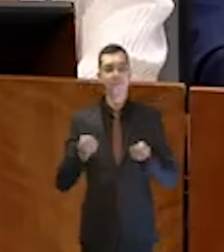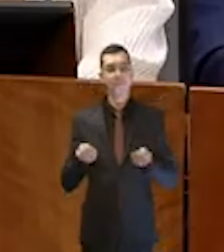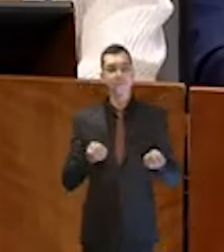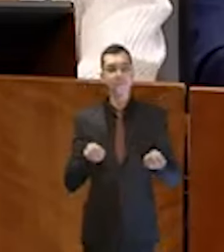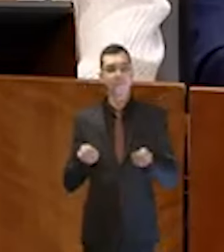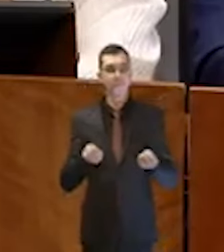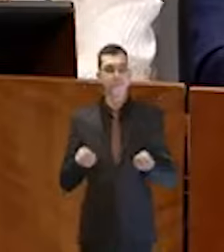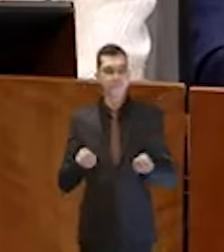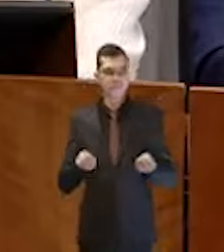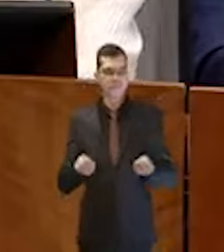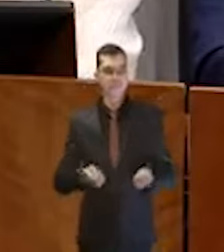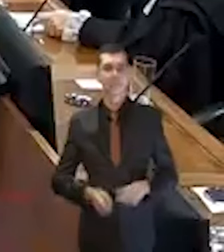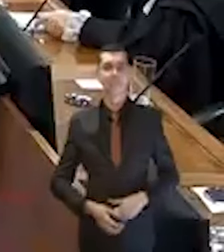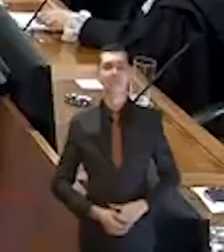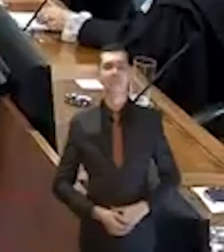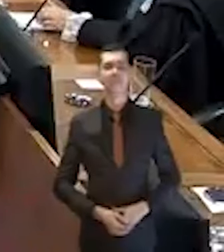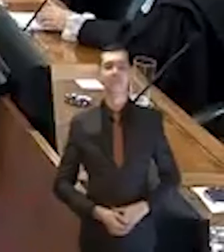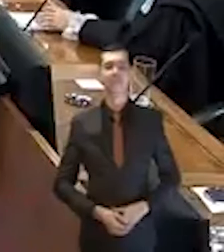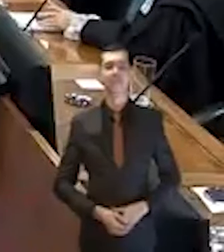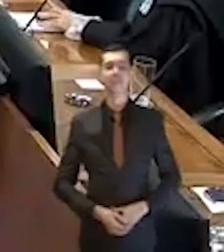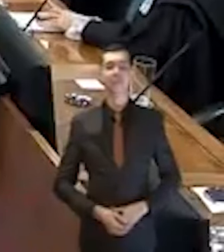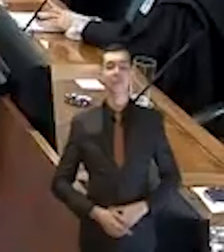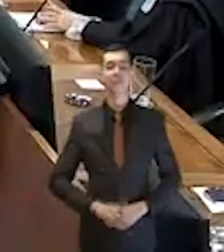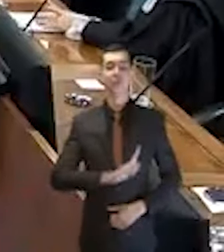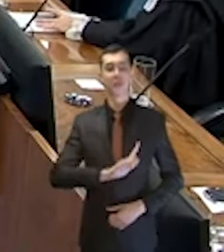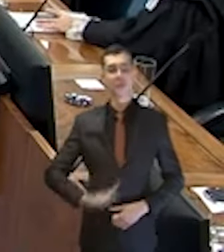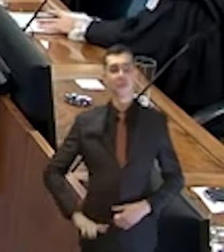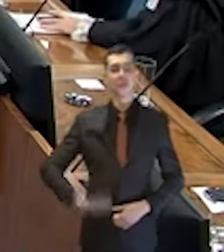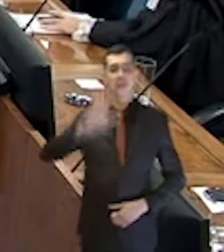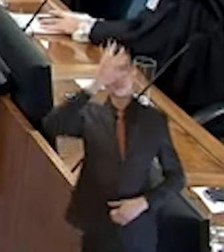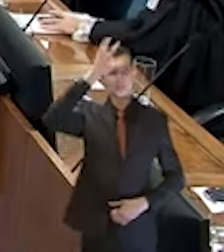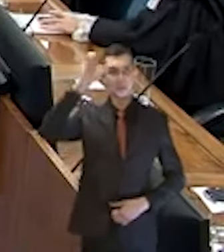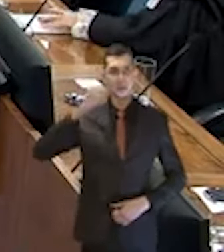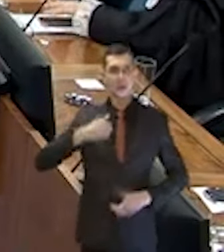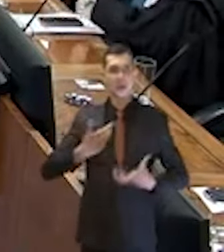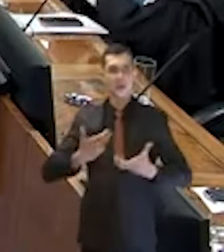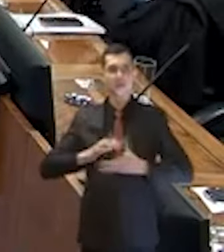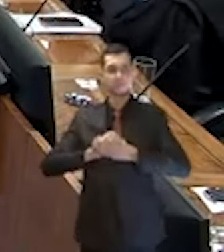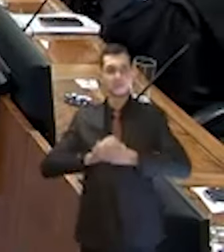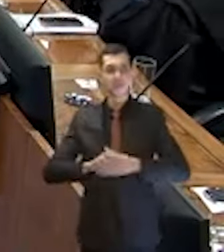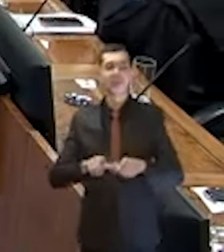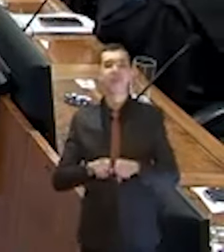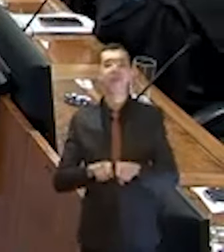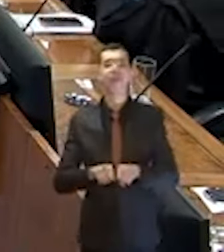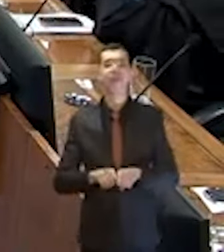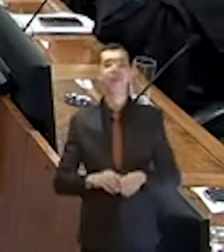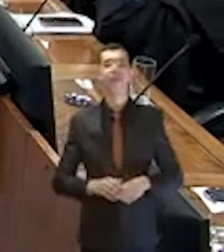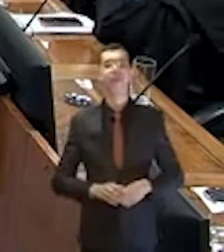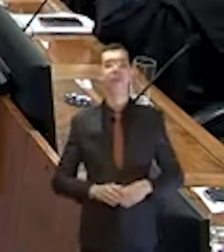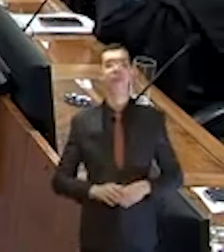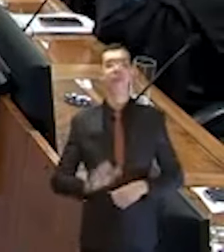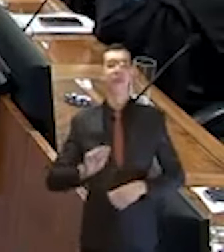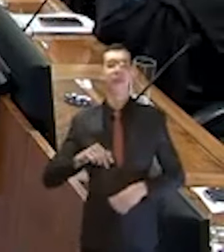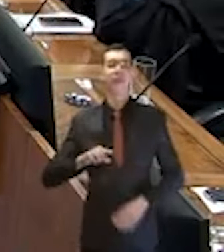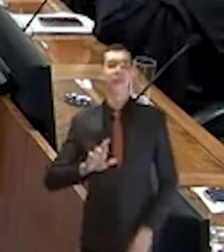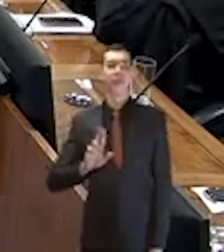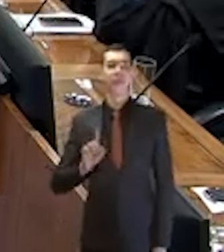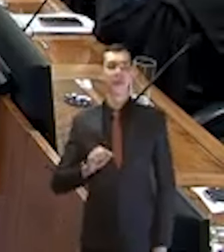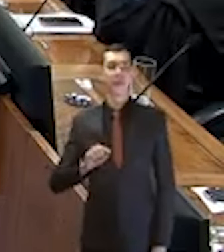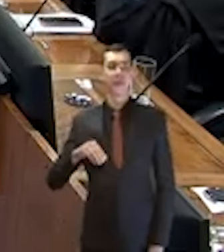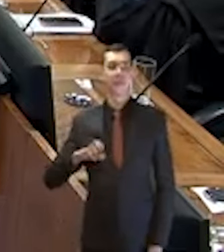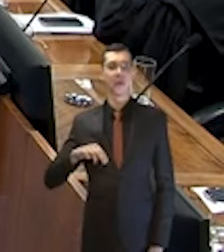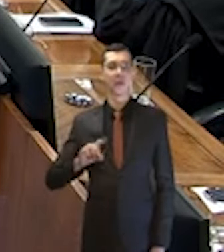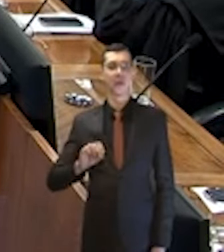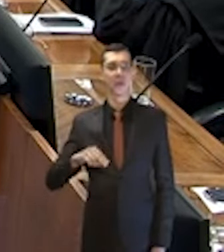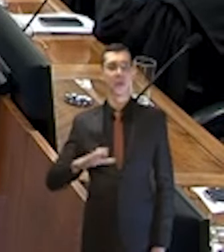Quero saudar o nosso governador do Mato Grosso, Eduardo Ridel, nosso ministro do STF, André Mendonça,